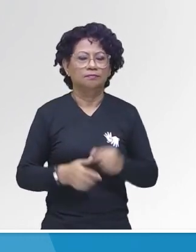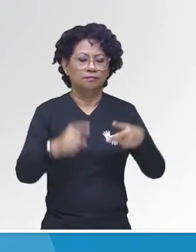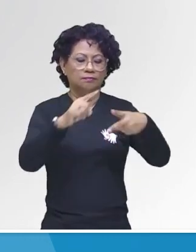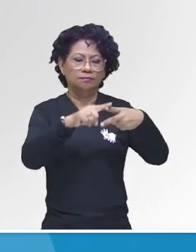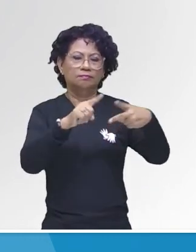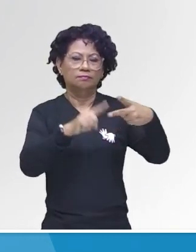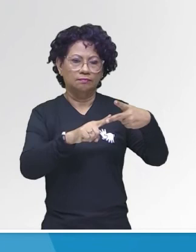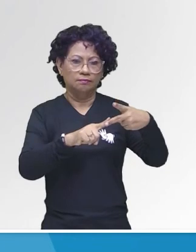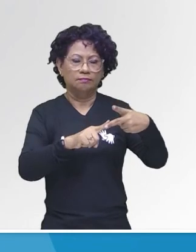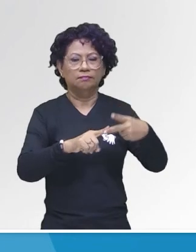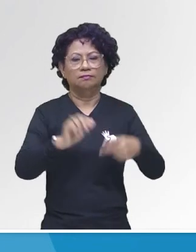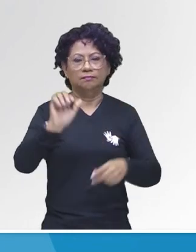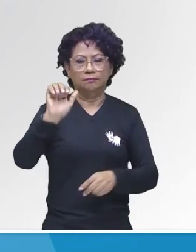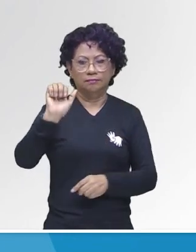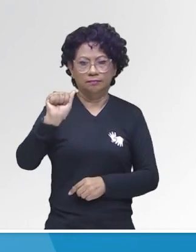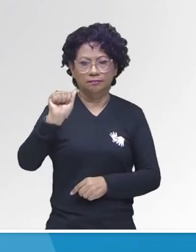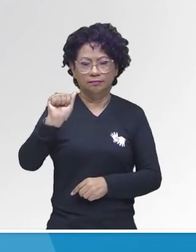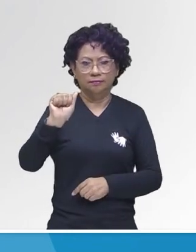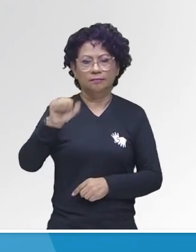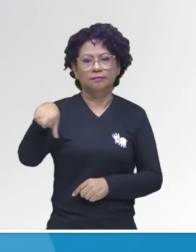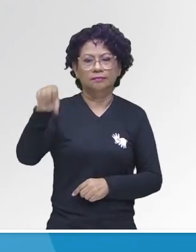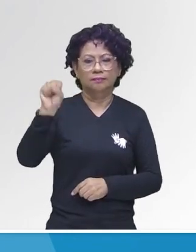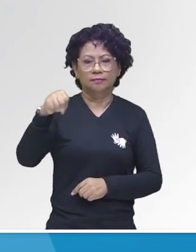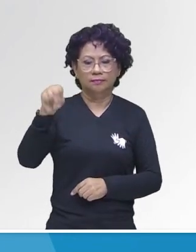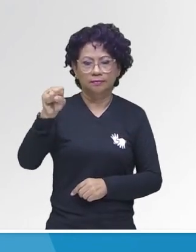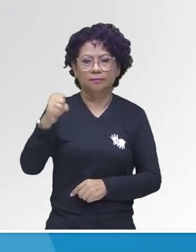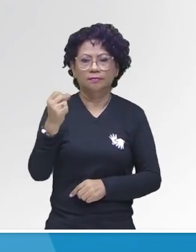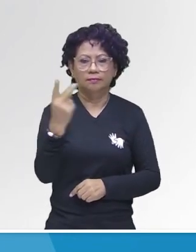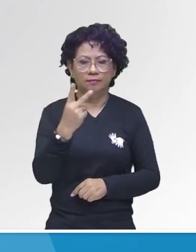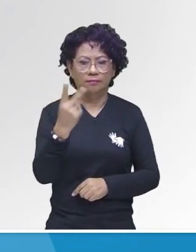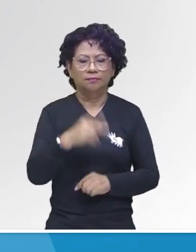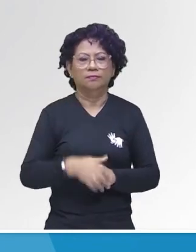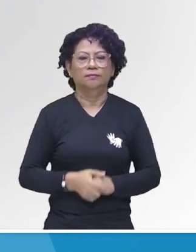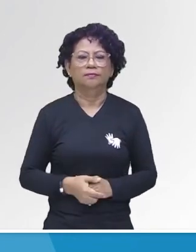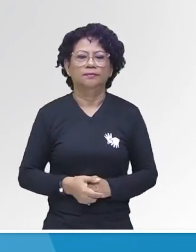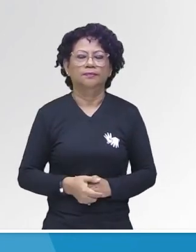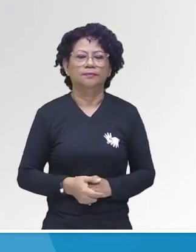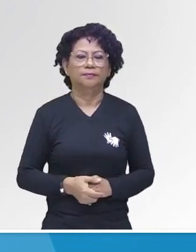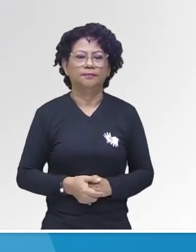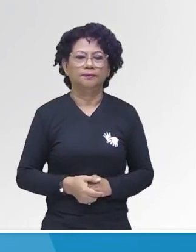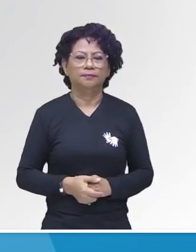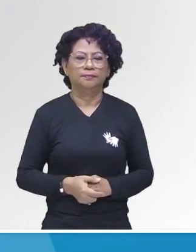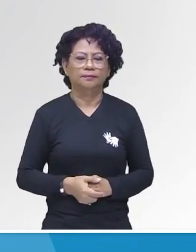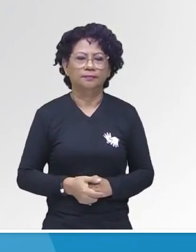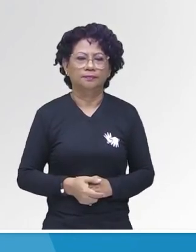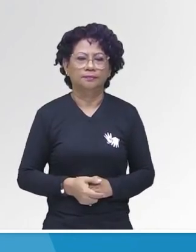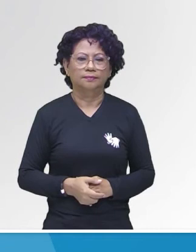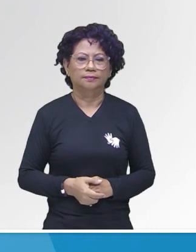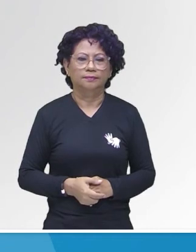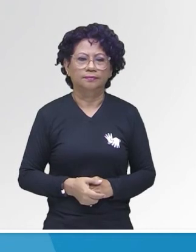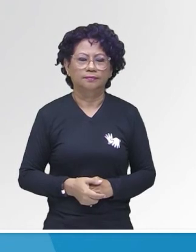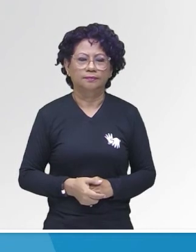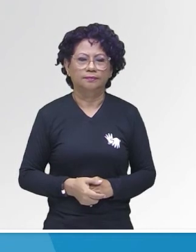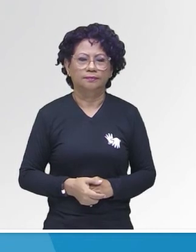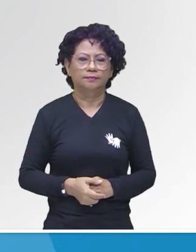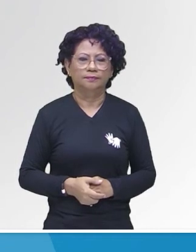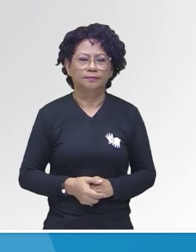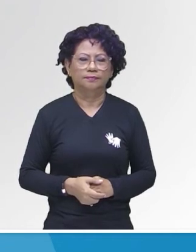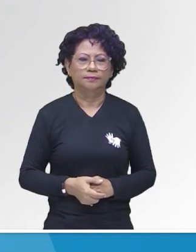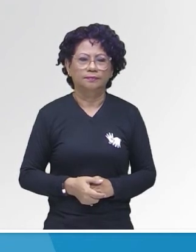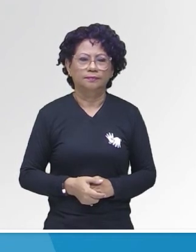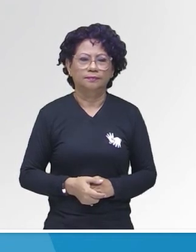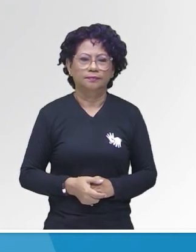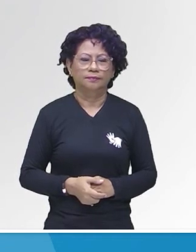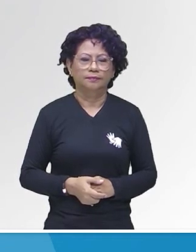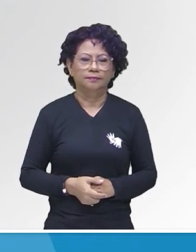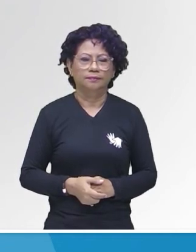letra A, a gente vai responder lá que eles são, sim, colineares e também que são coplanares, tá bom?